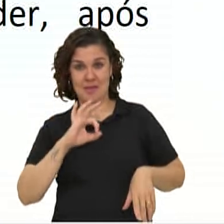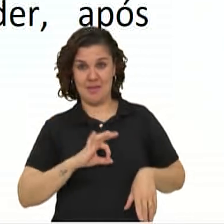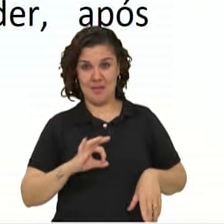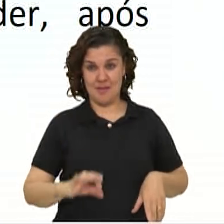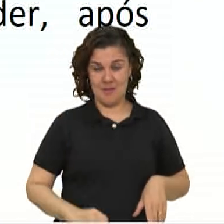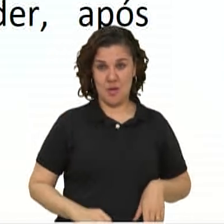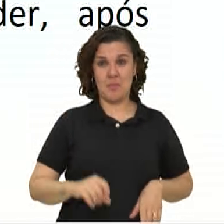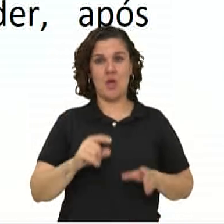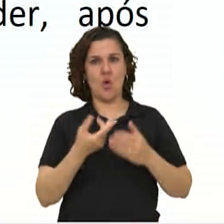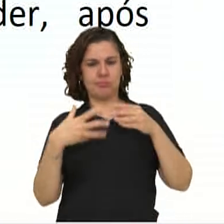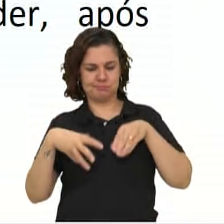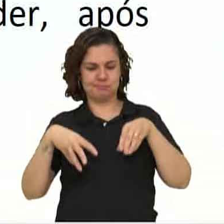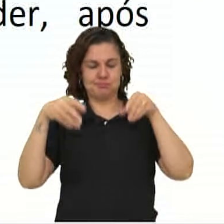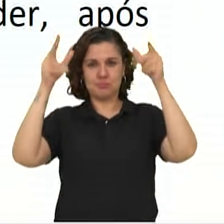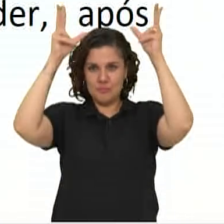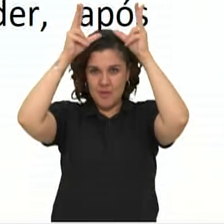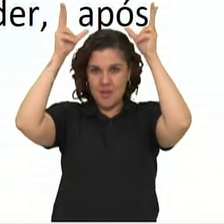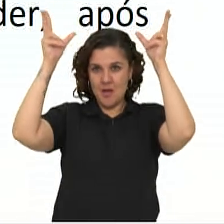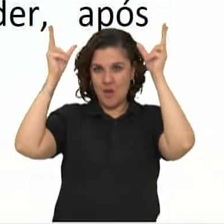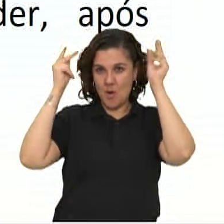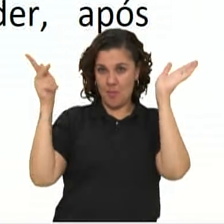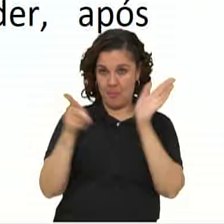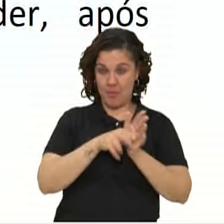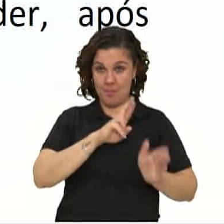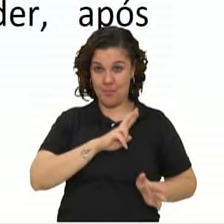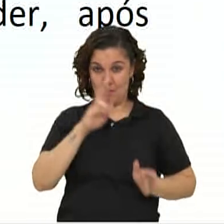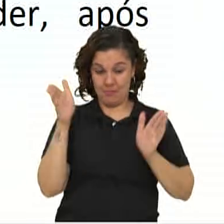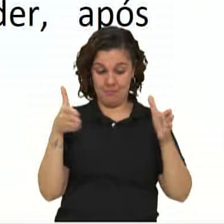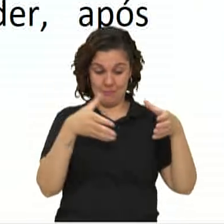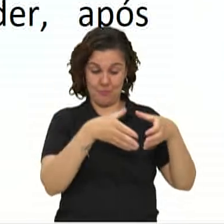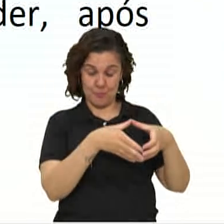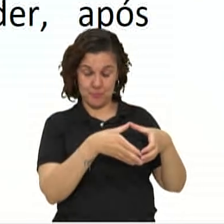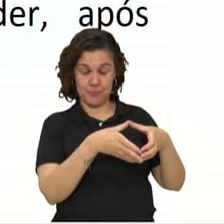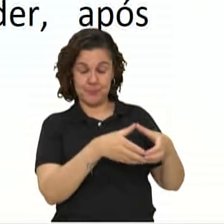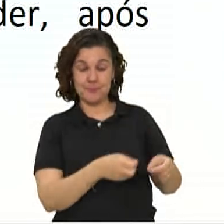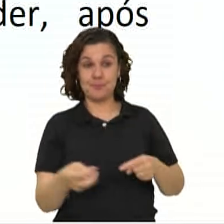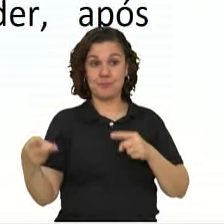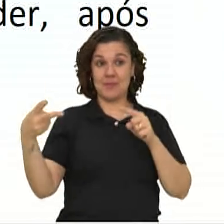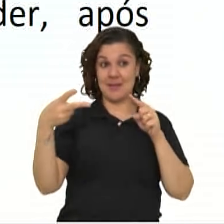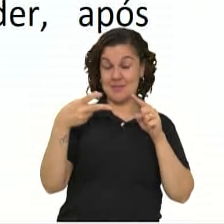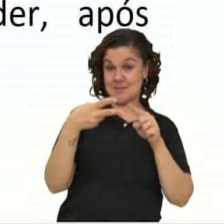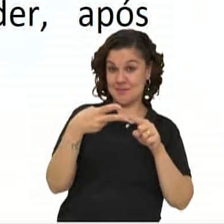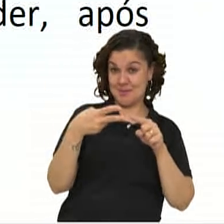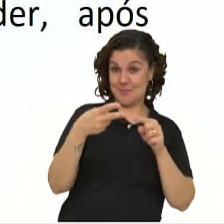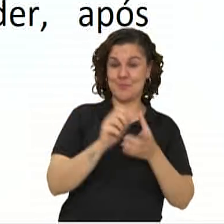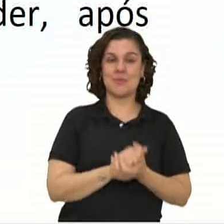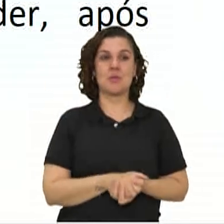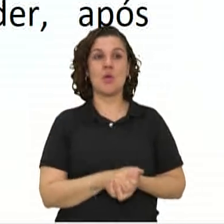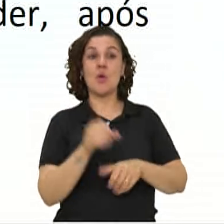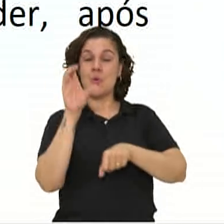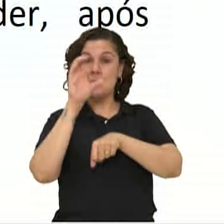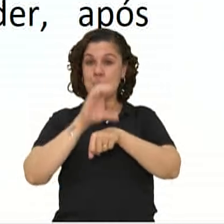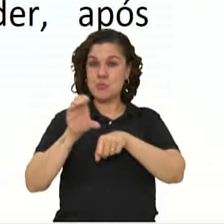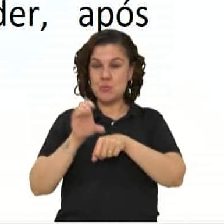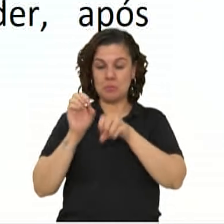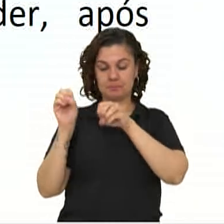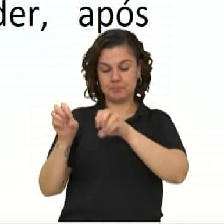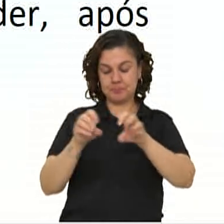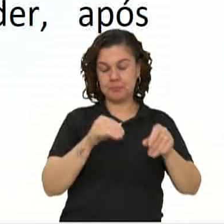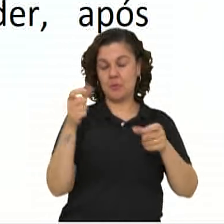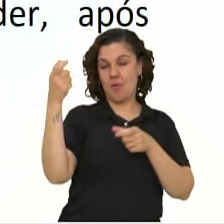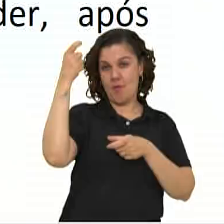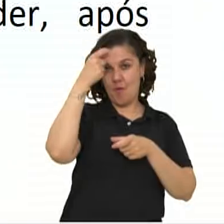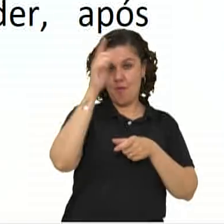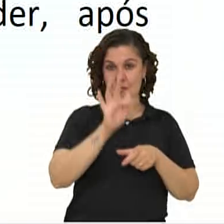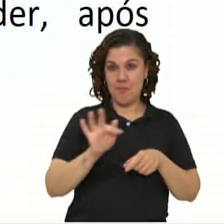padres, clérigos de uma determinada ordem religiosa? Segunda questão. Os cursos das faculdades da